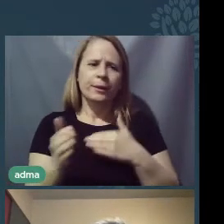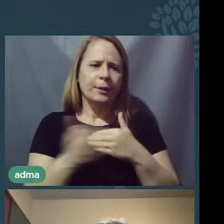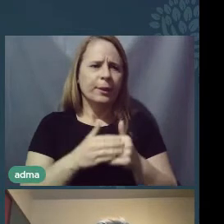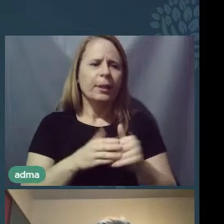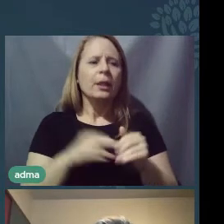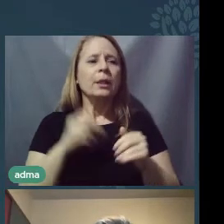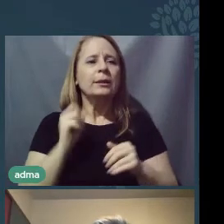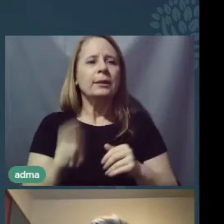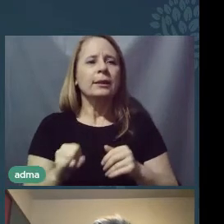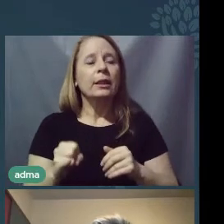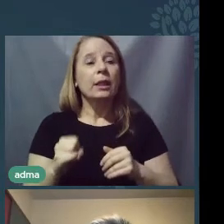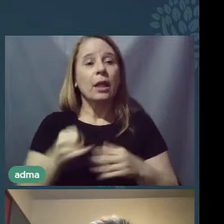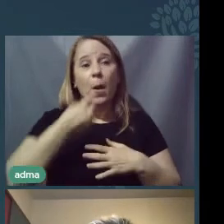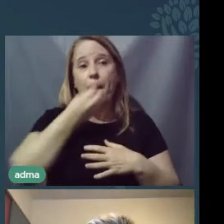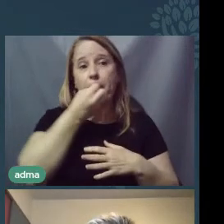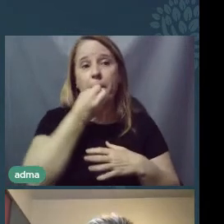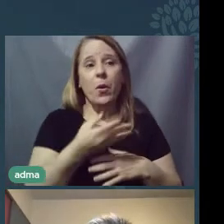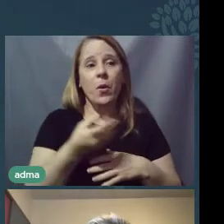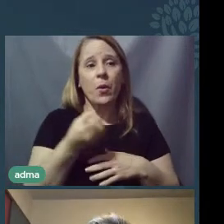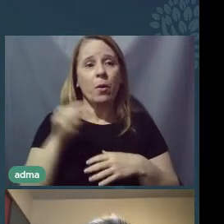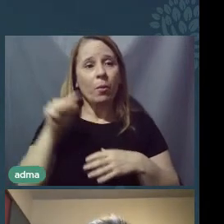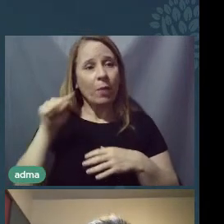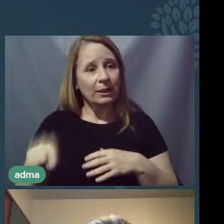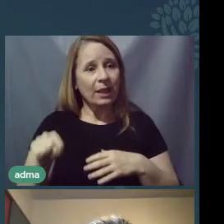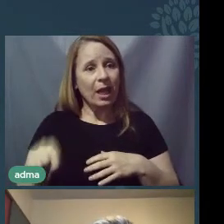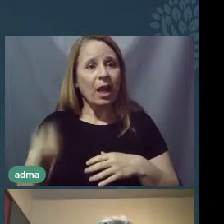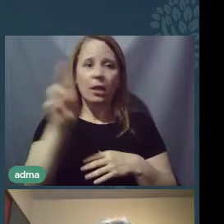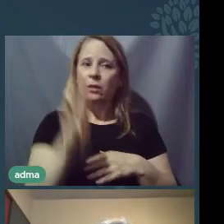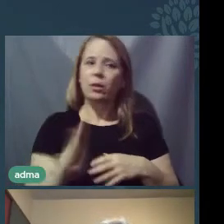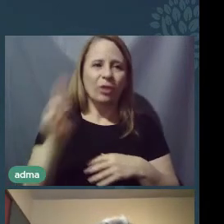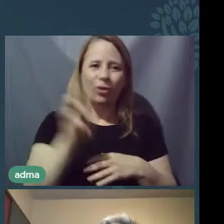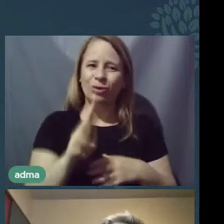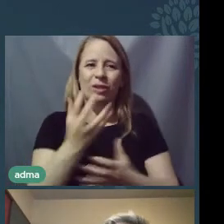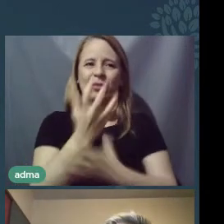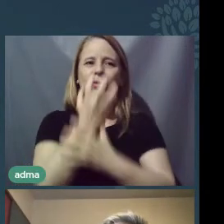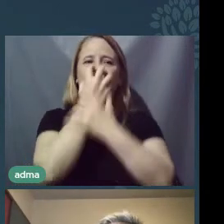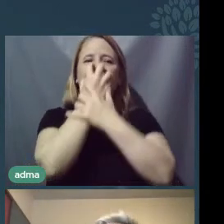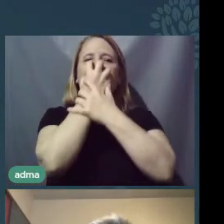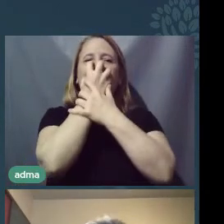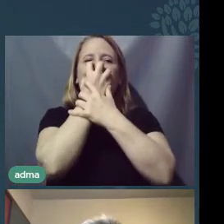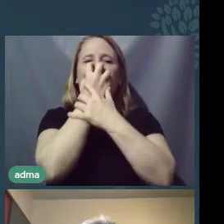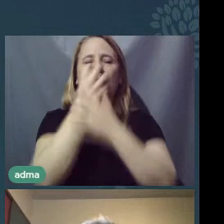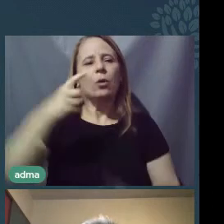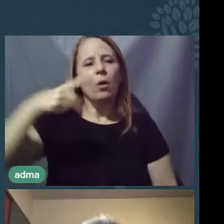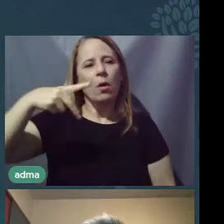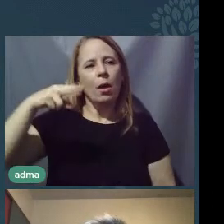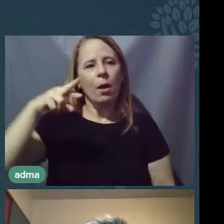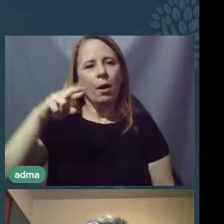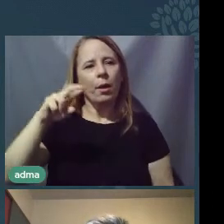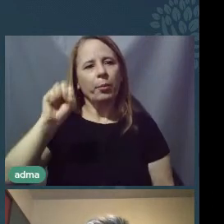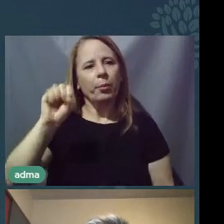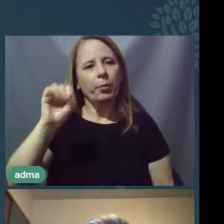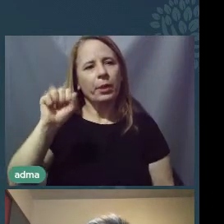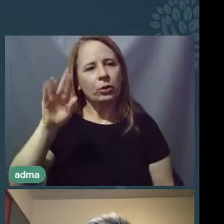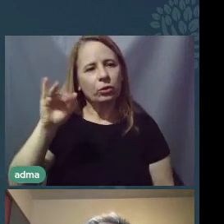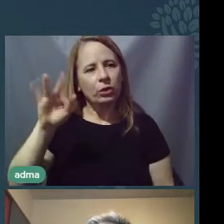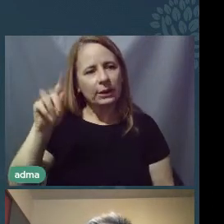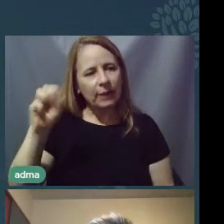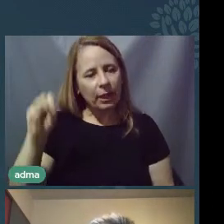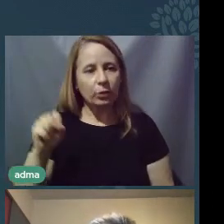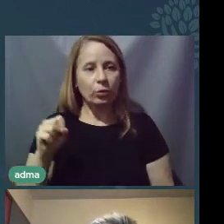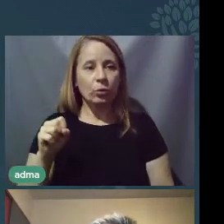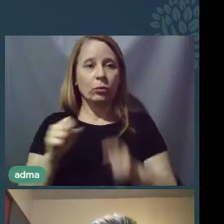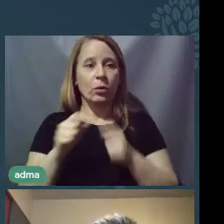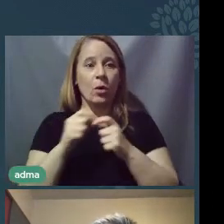uma adesão boa se a criança não está usando o inalador pressurizado, com ou sem espaçador,